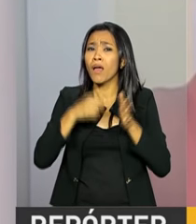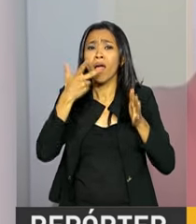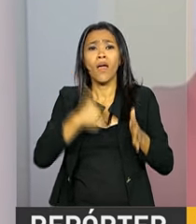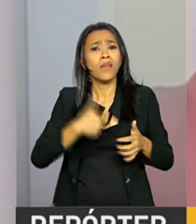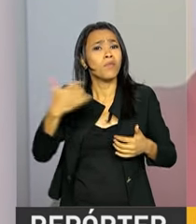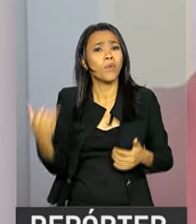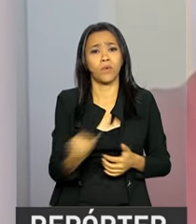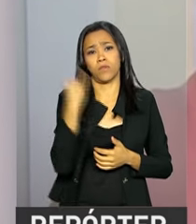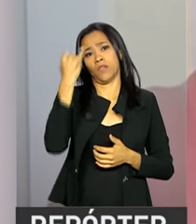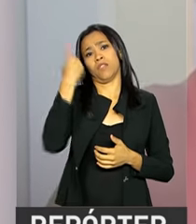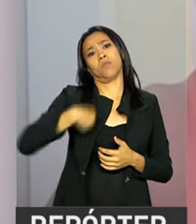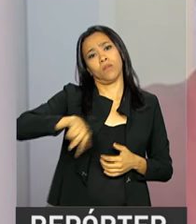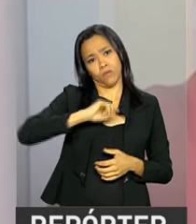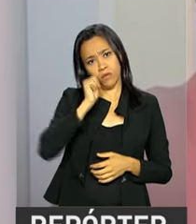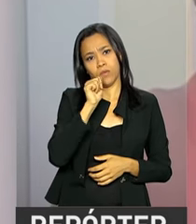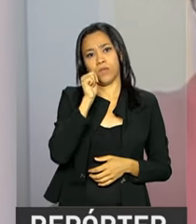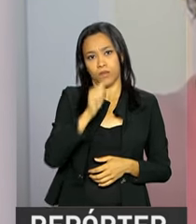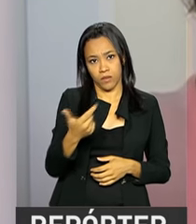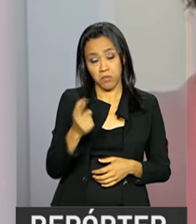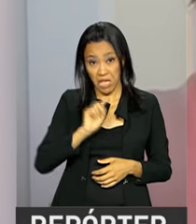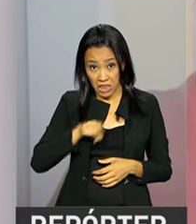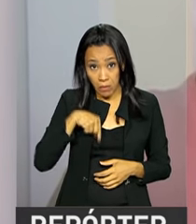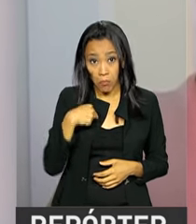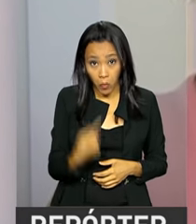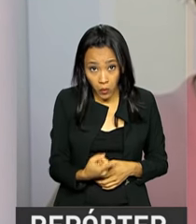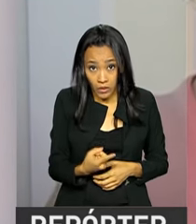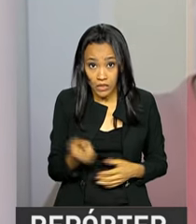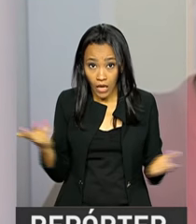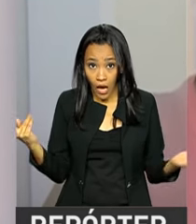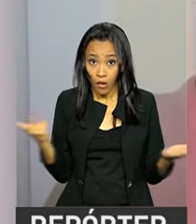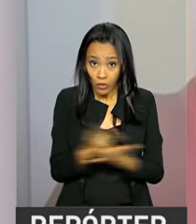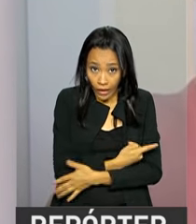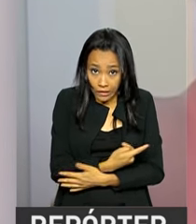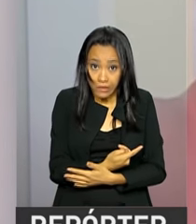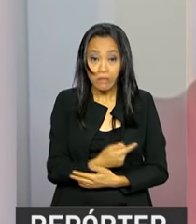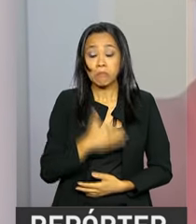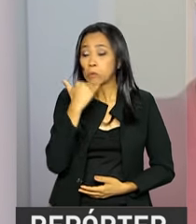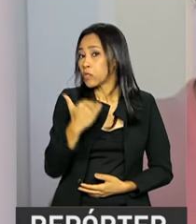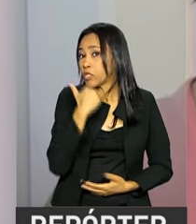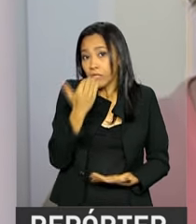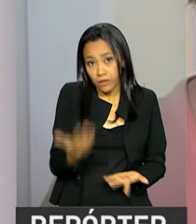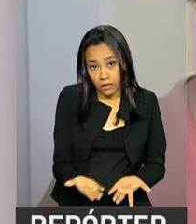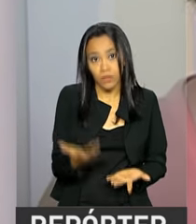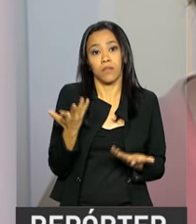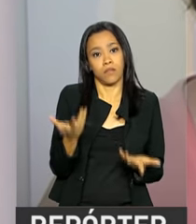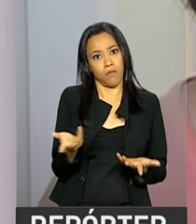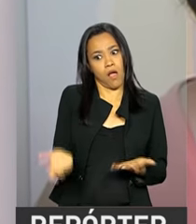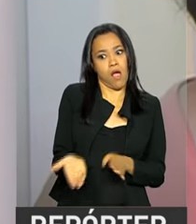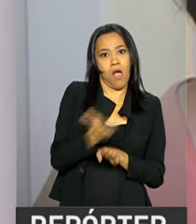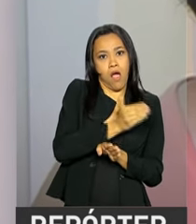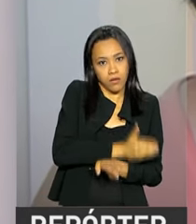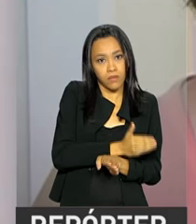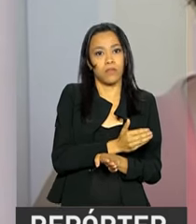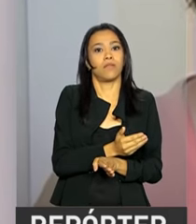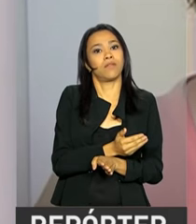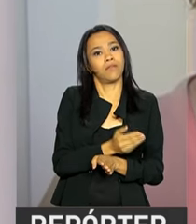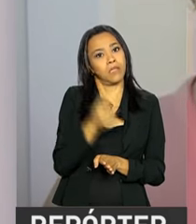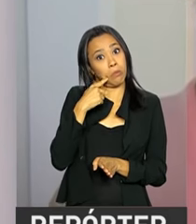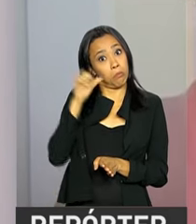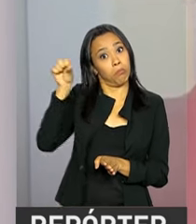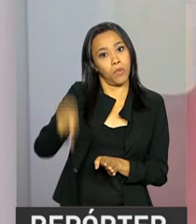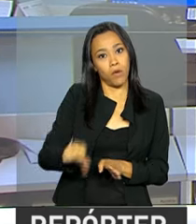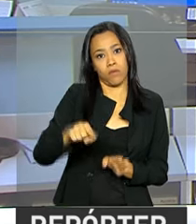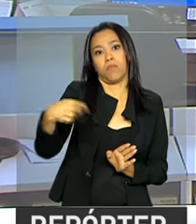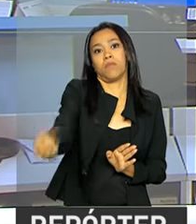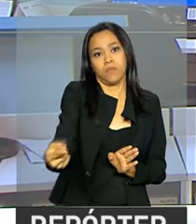muito importante para nós, porque depois que tiver grave não adianta correr, então vamos correr antes que apareça o pior,